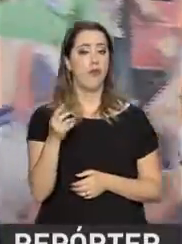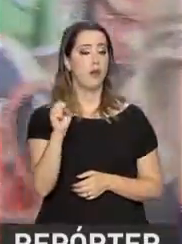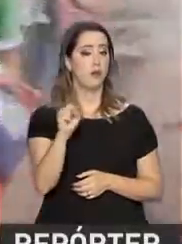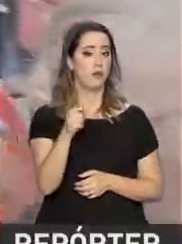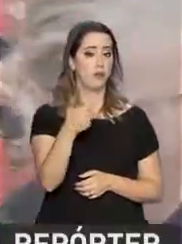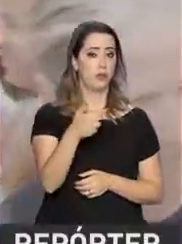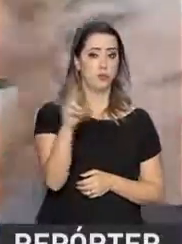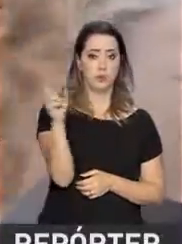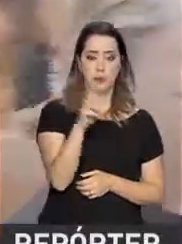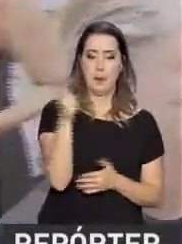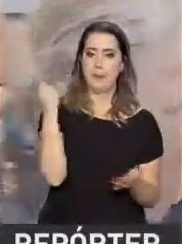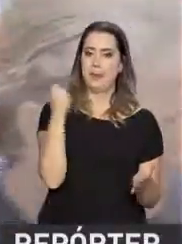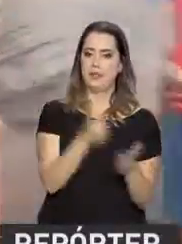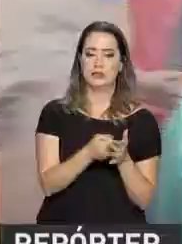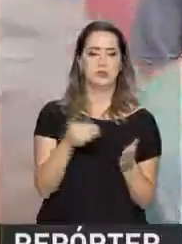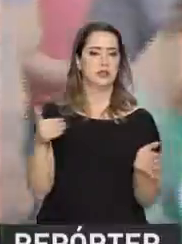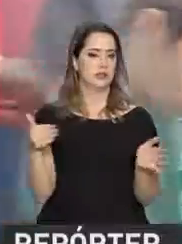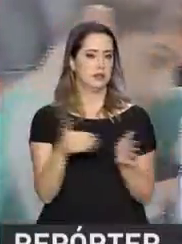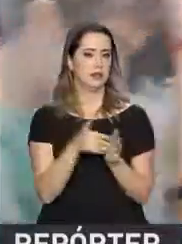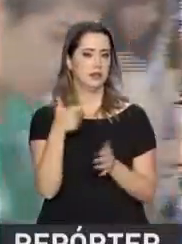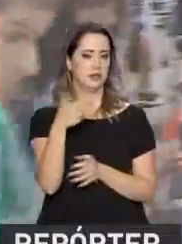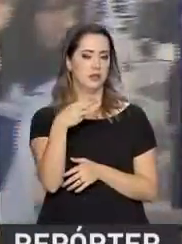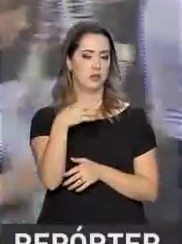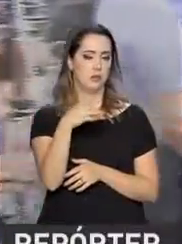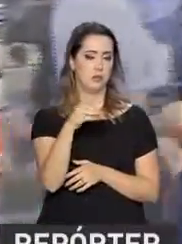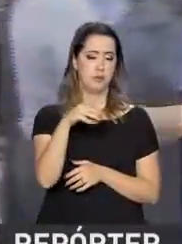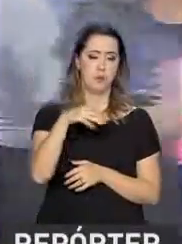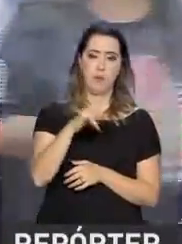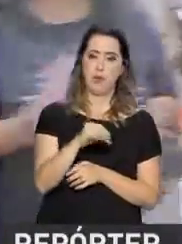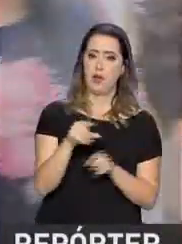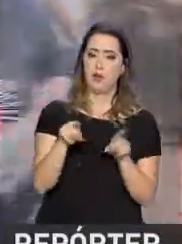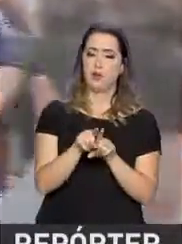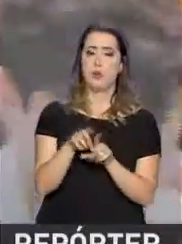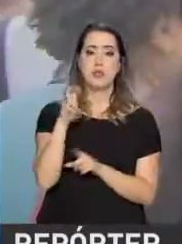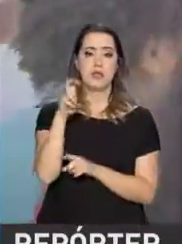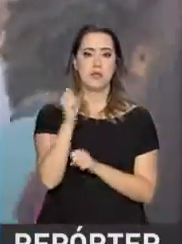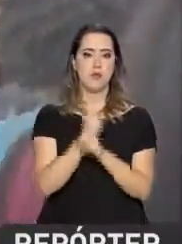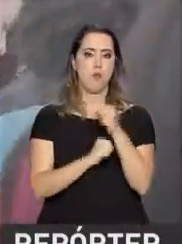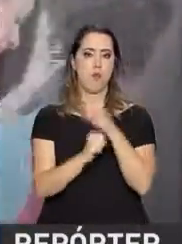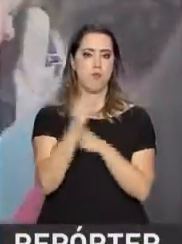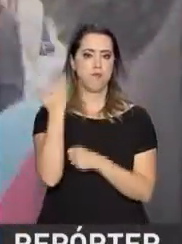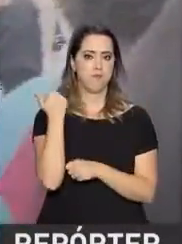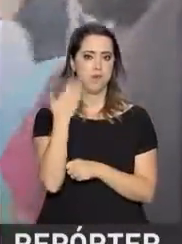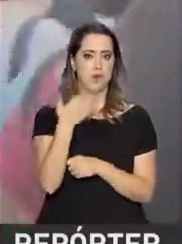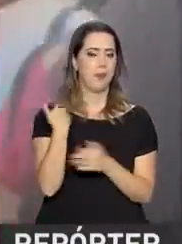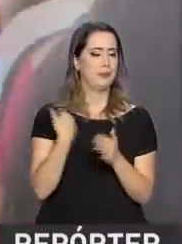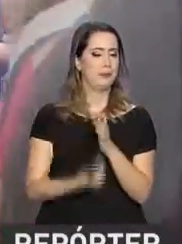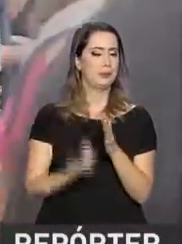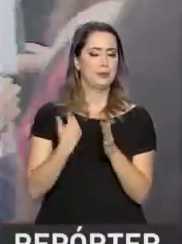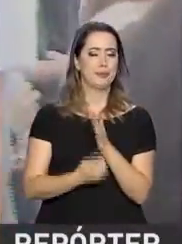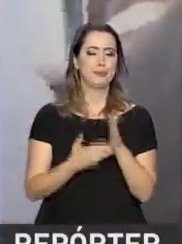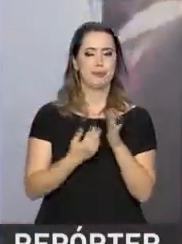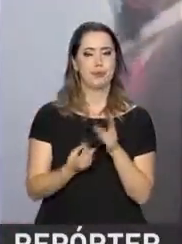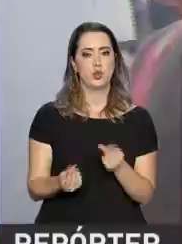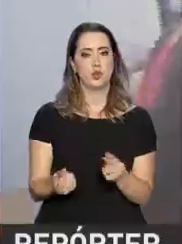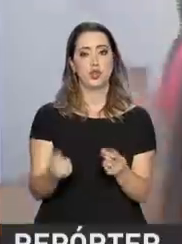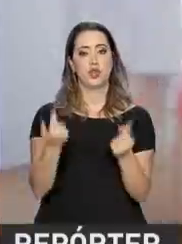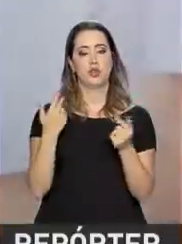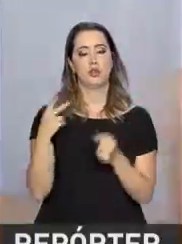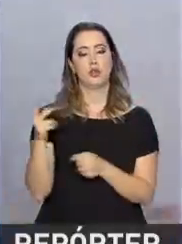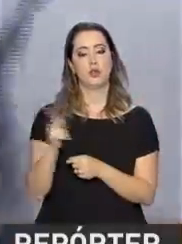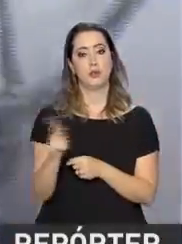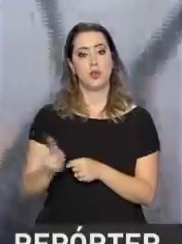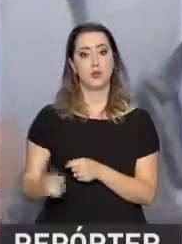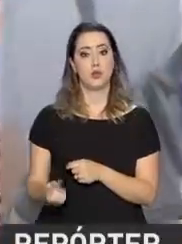reais e deve ser paga até o dia 23 de maio nas últimas cinco edições foi registrado um prejuízo de quase 1 bilhão de reais